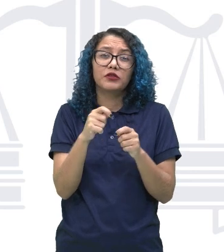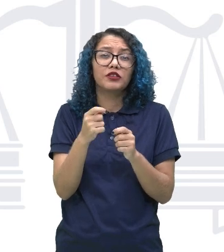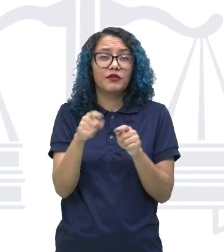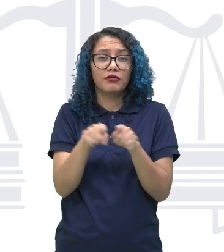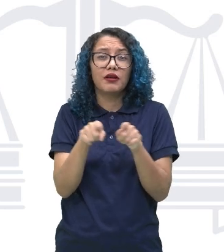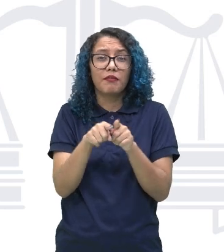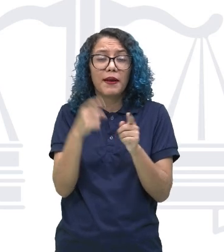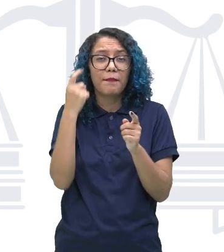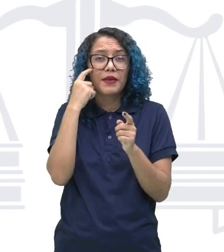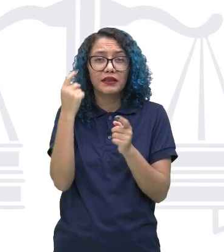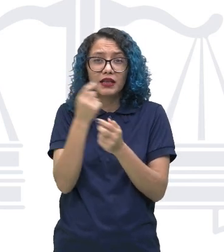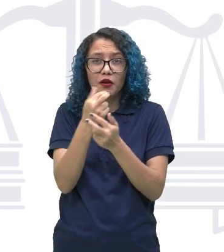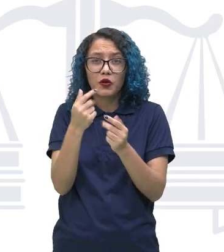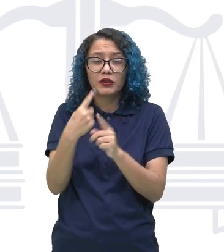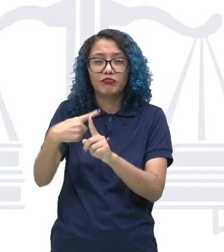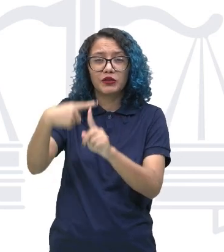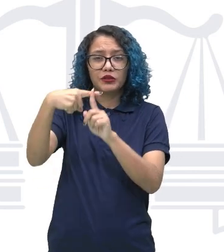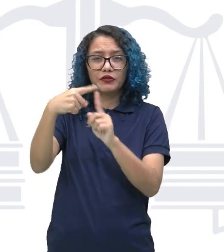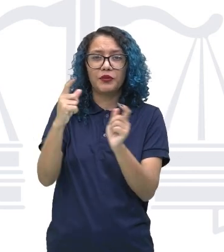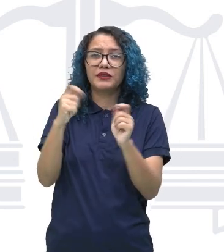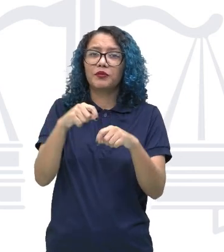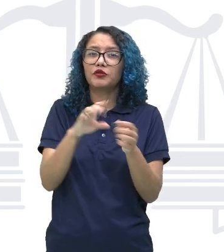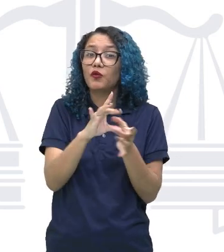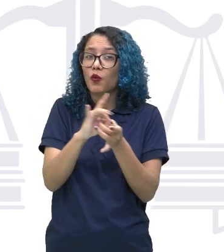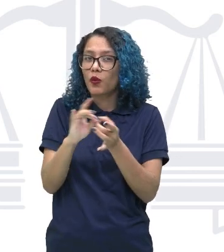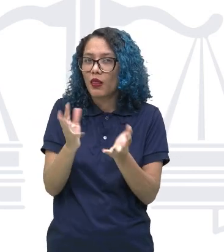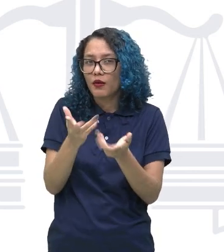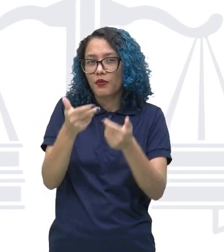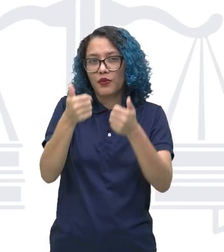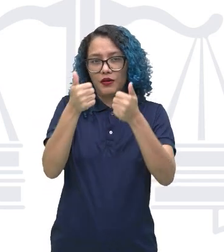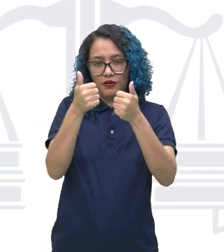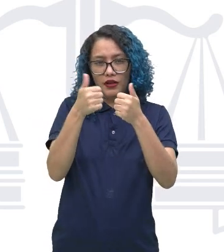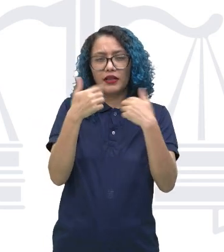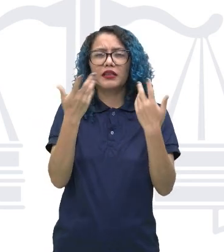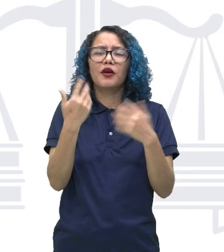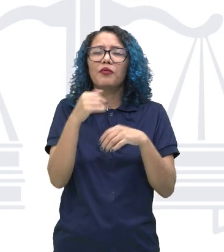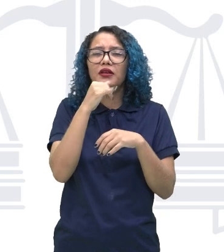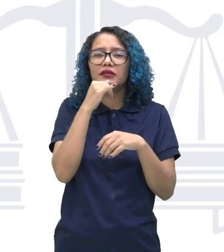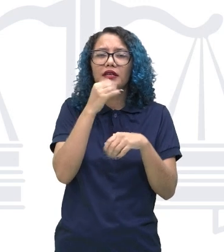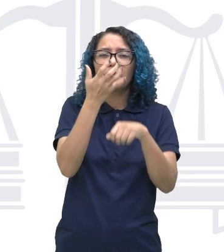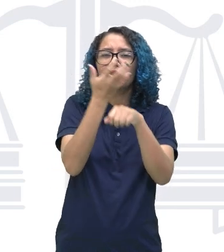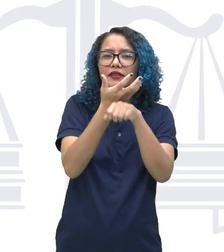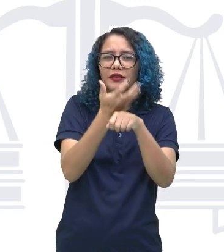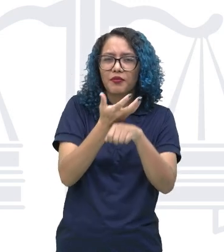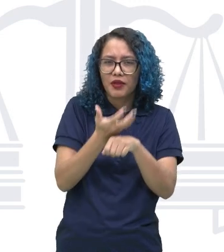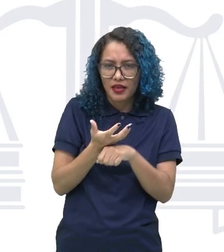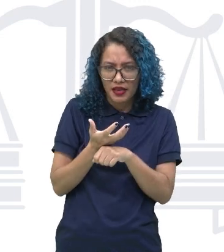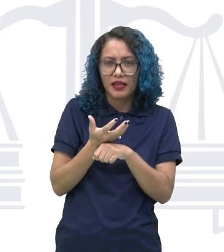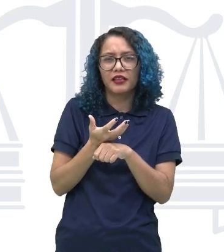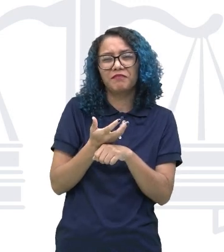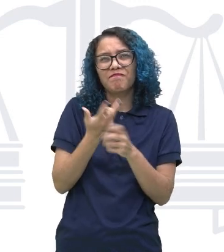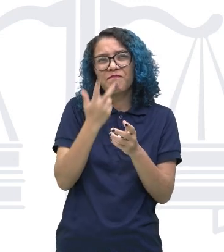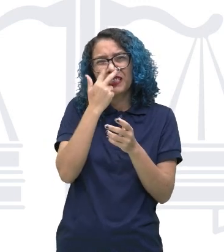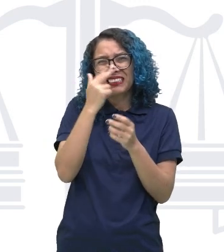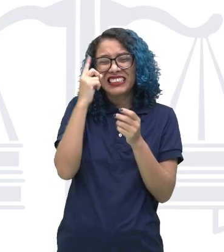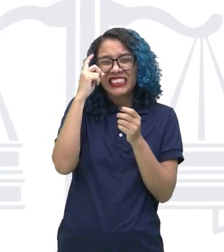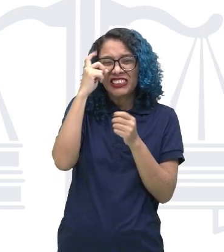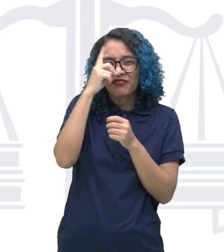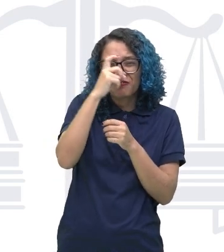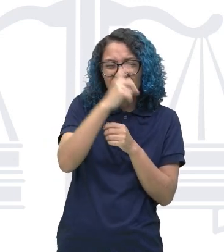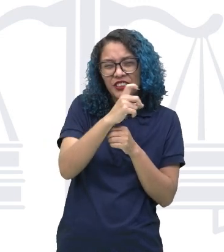melhorar nos contextos de atuação que nós estamos. Então, quais foram os componentes curriculares que para você pareciam muito difíceis